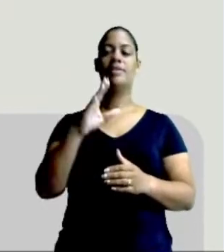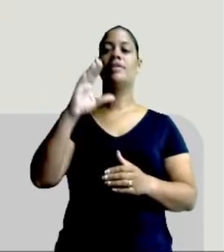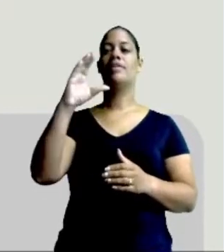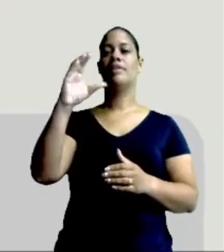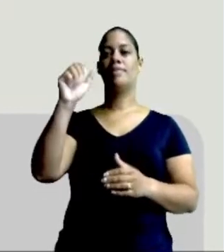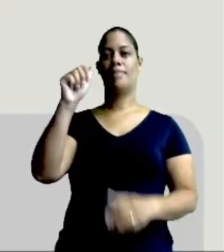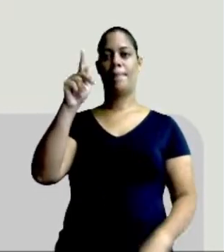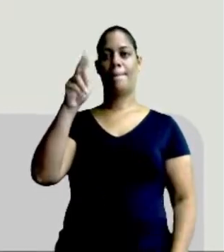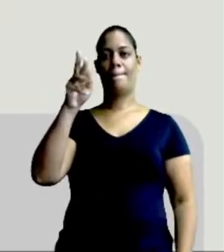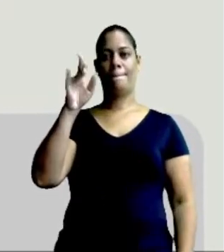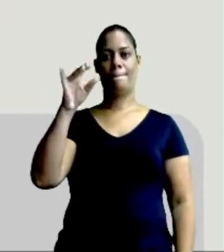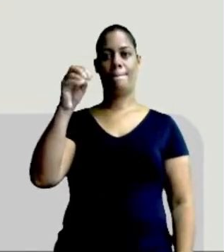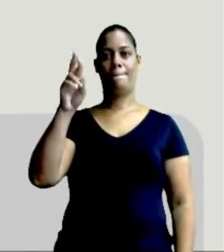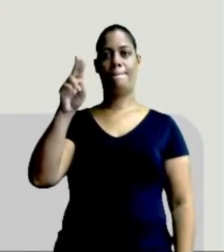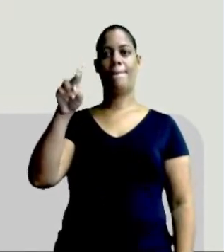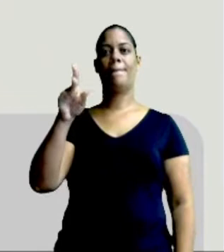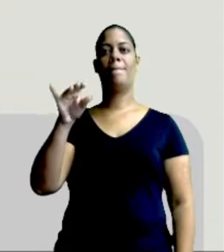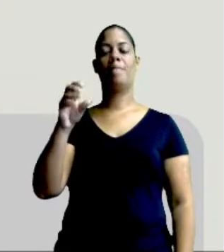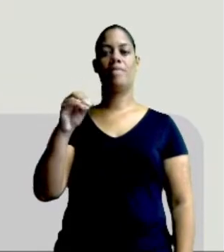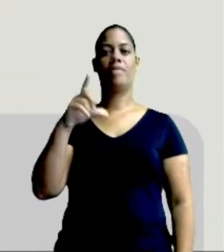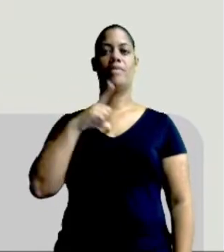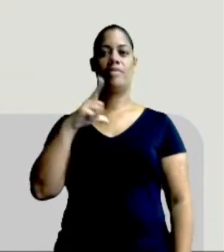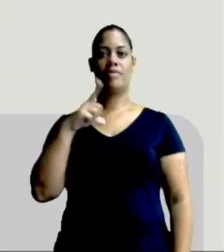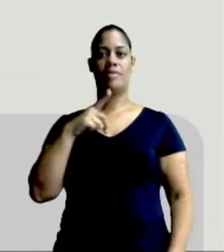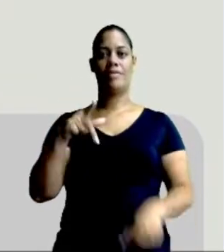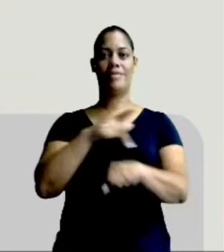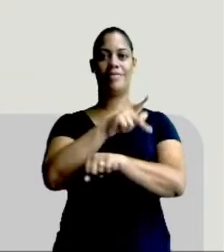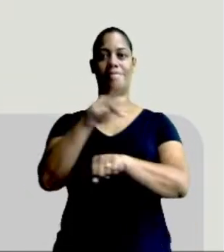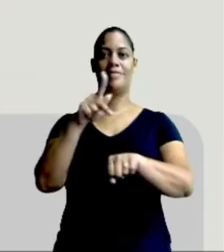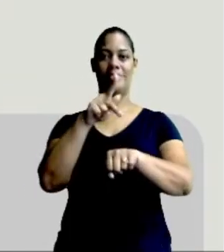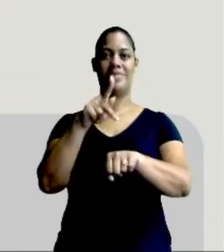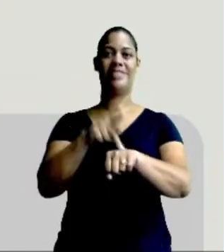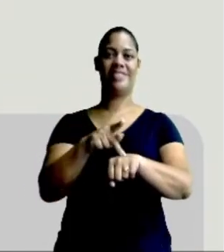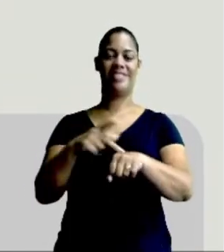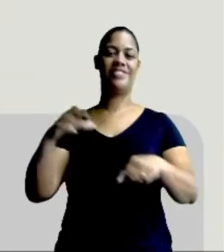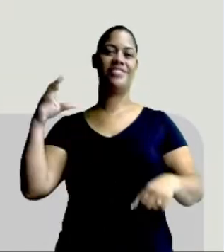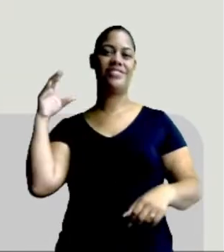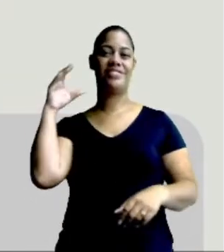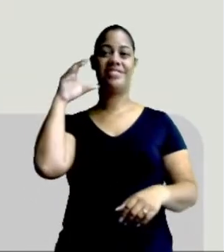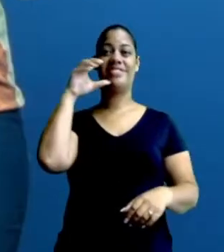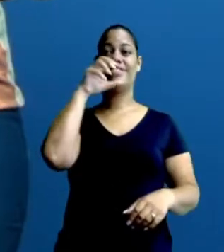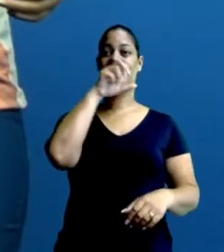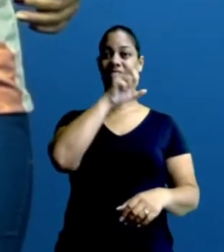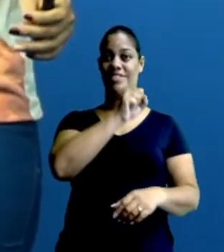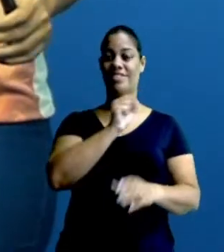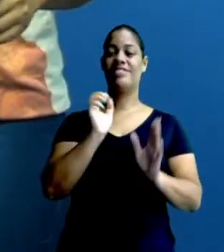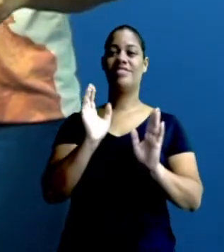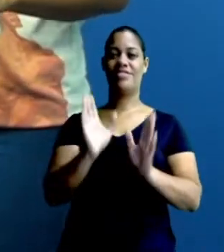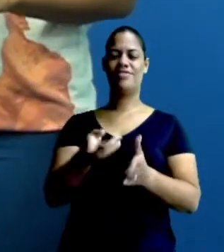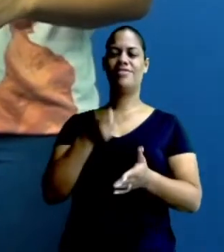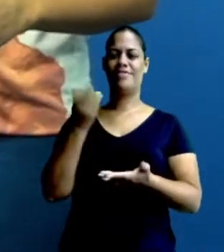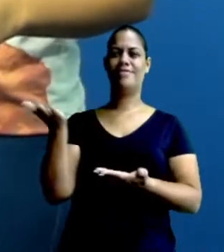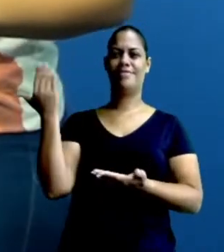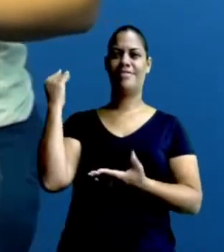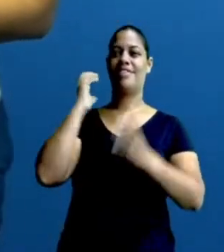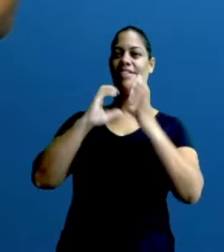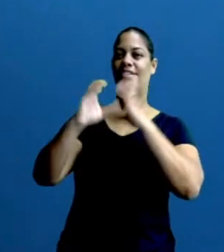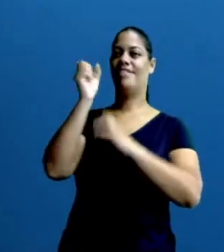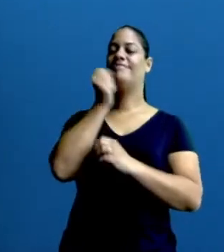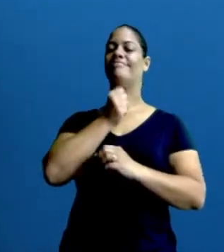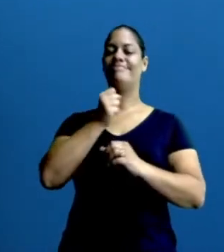Capricórnio. Daí, temos o termo país tropical, como já dizia Jorge Benjor.